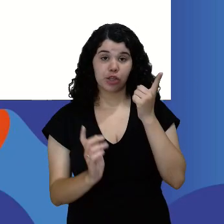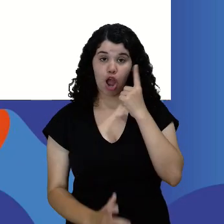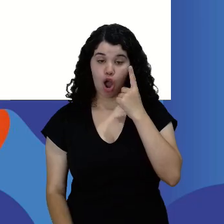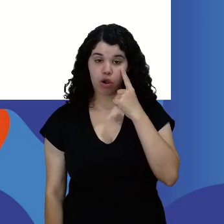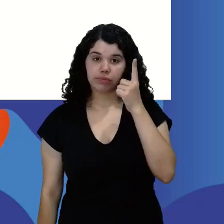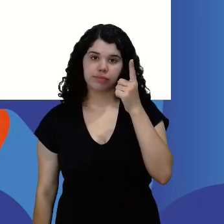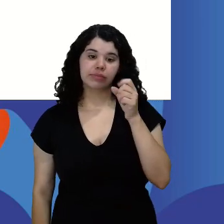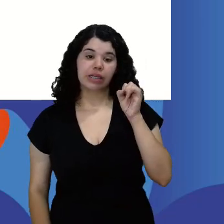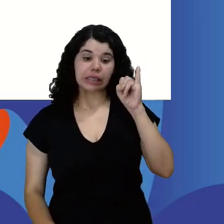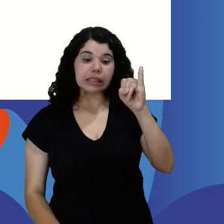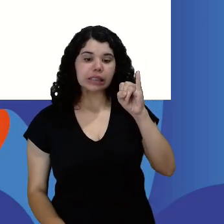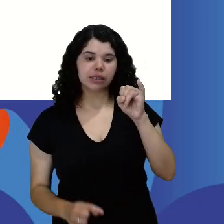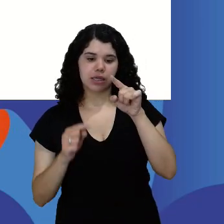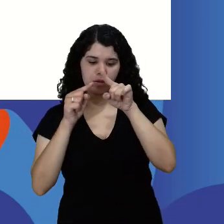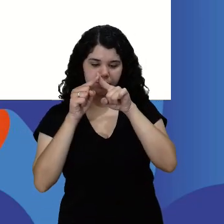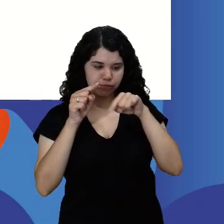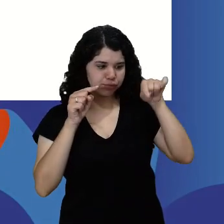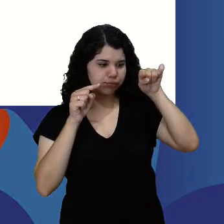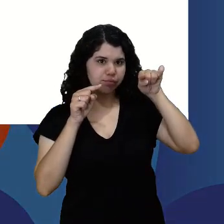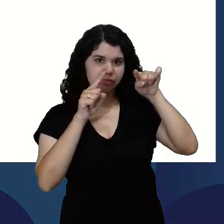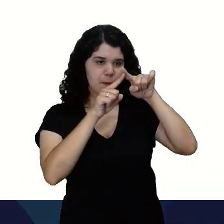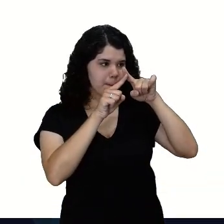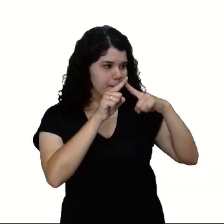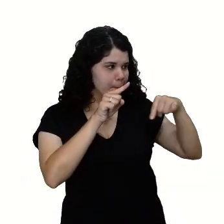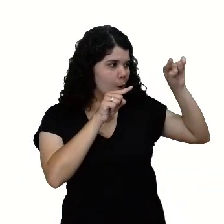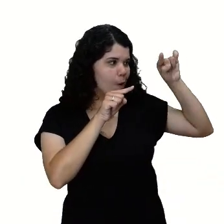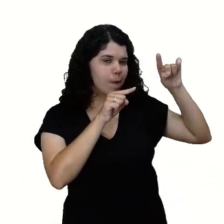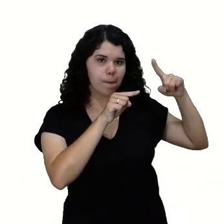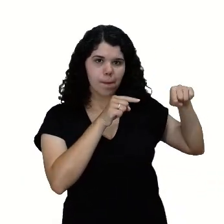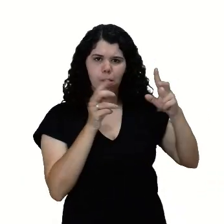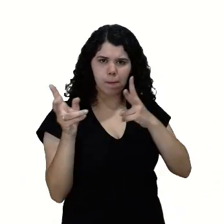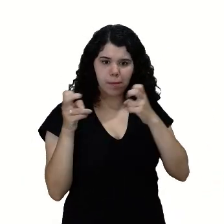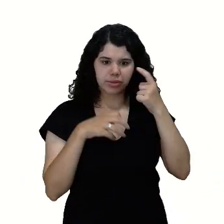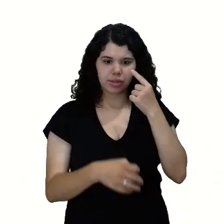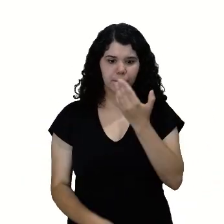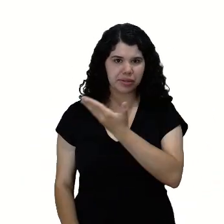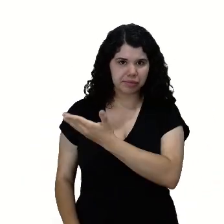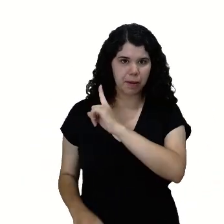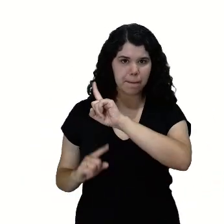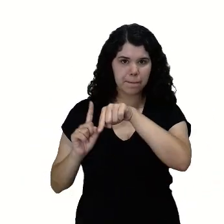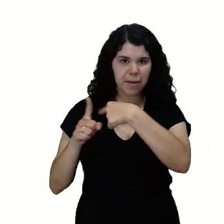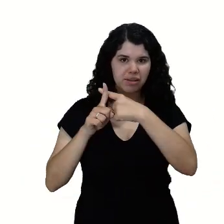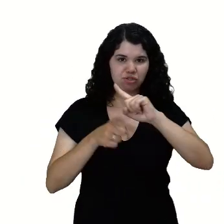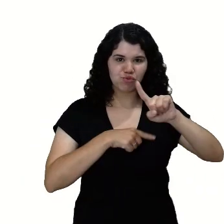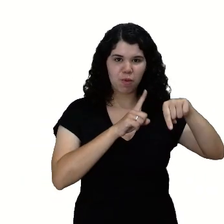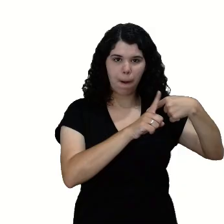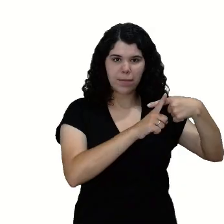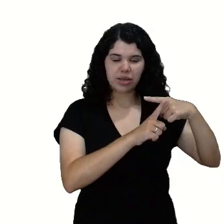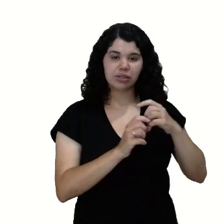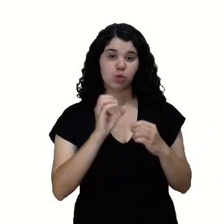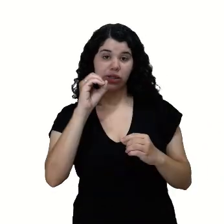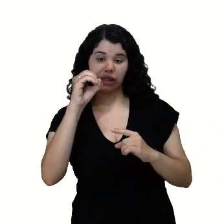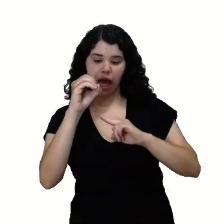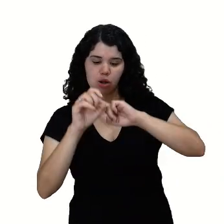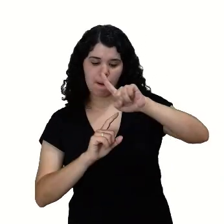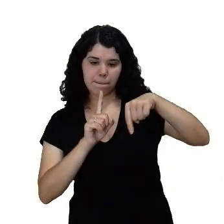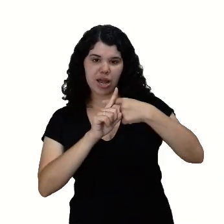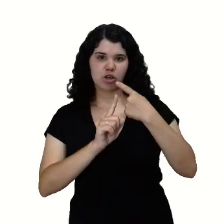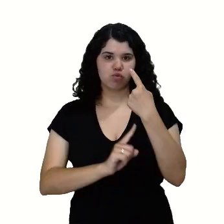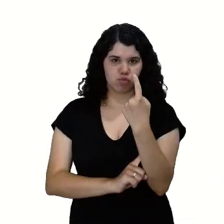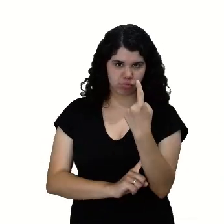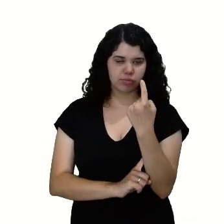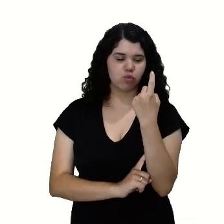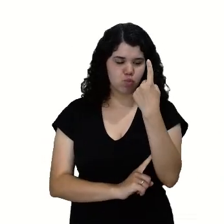cada passagem de um termo a outro, de um ponto a outro da reta, eu vou acrescentando 1. Então, do 0 para o 1, acrescento